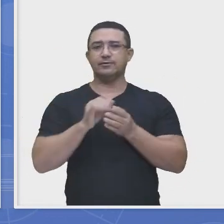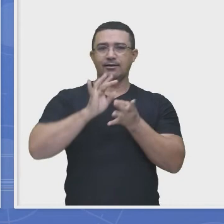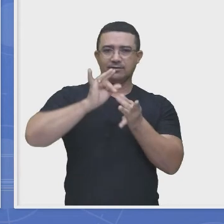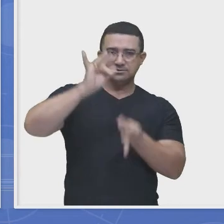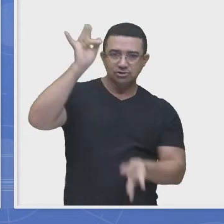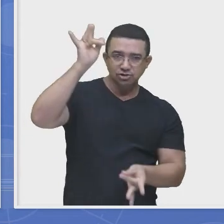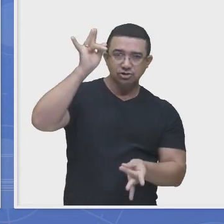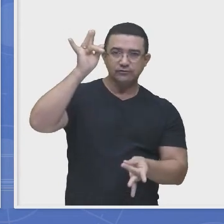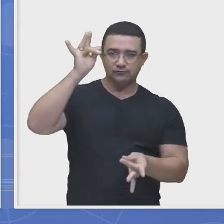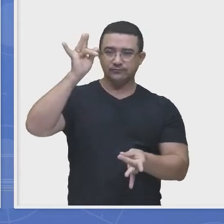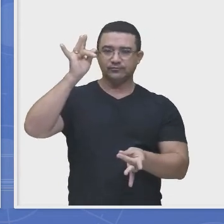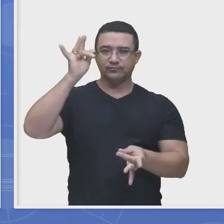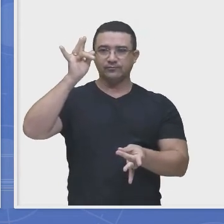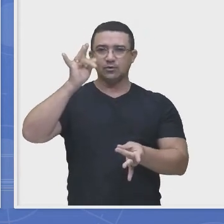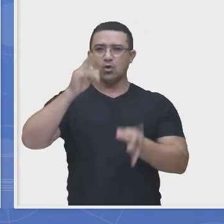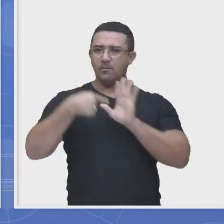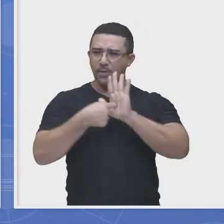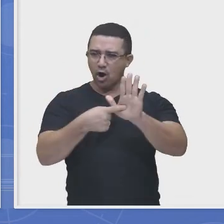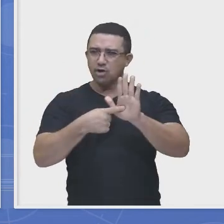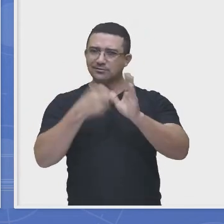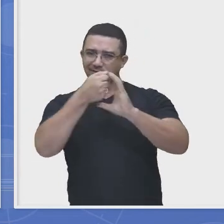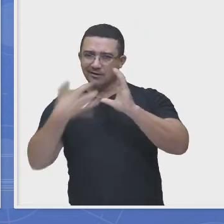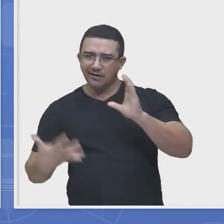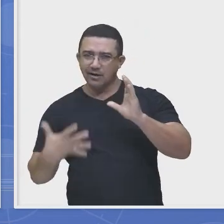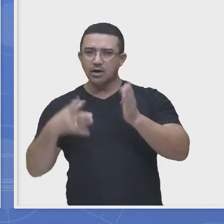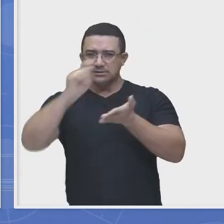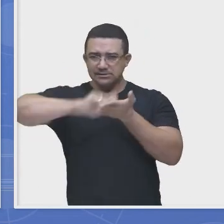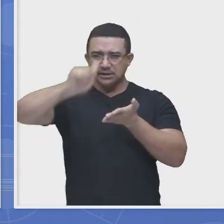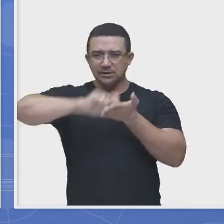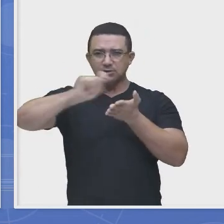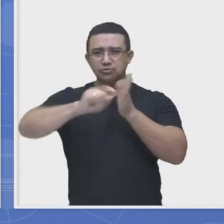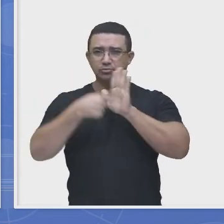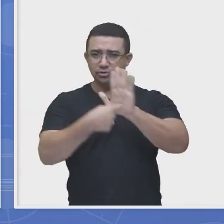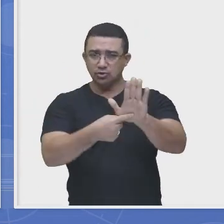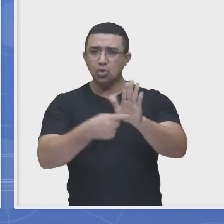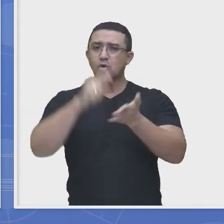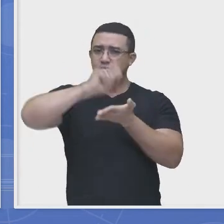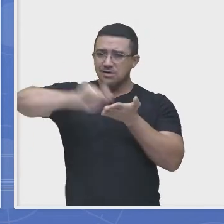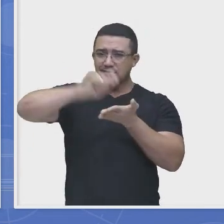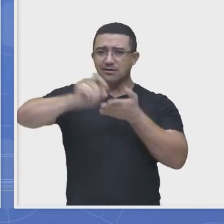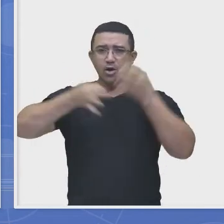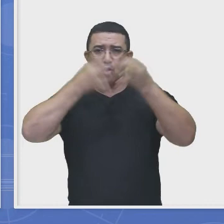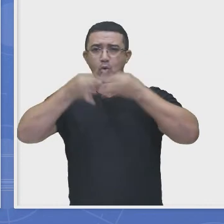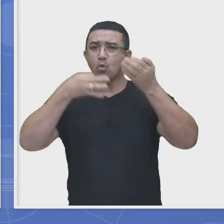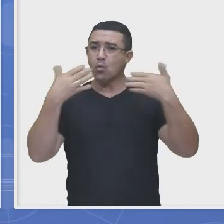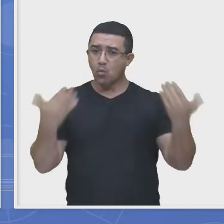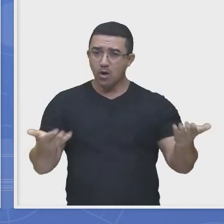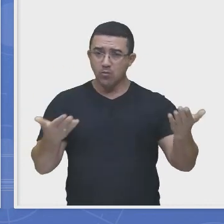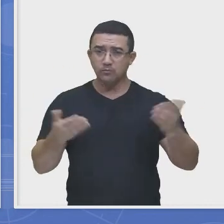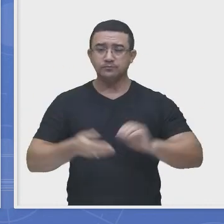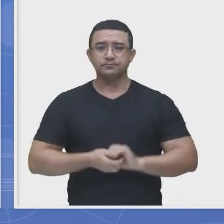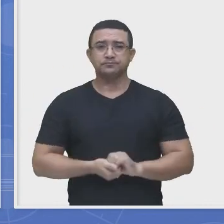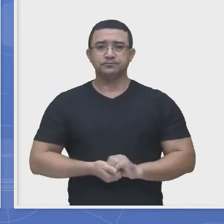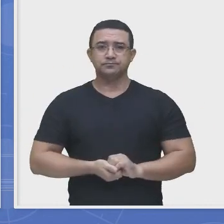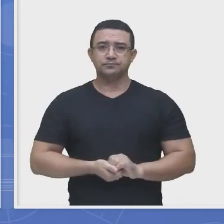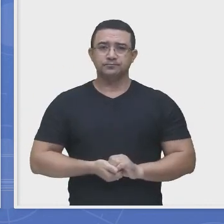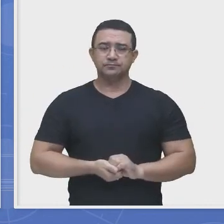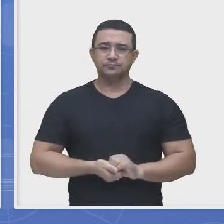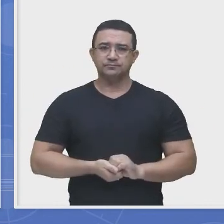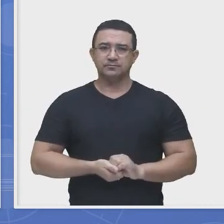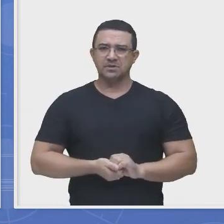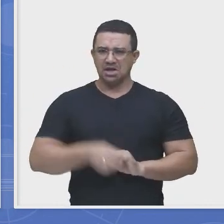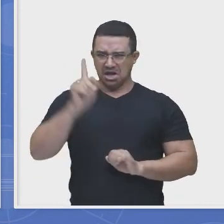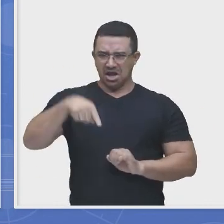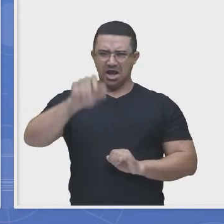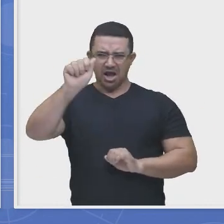descritivo, C, injuntivo, D, dissertativo expositivo ou letra E, dissertativo argumentativo. Então, pessoal, será que é a